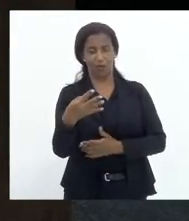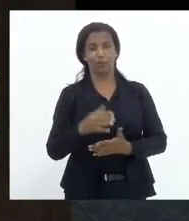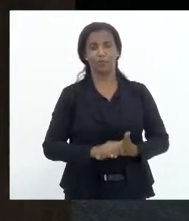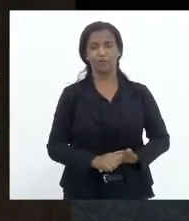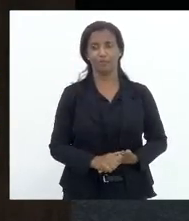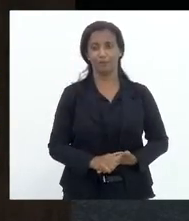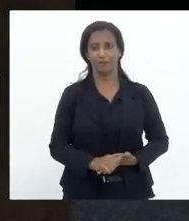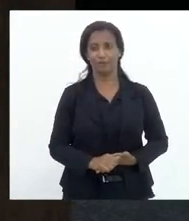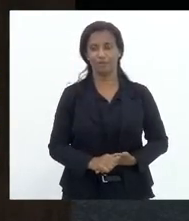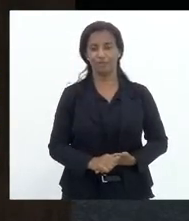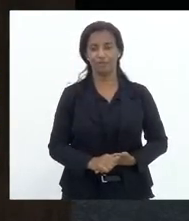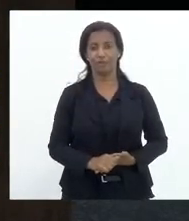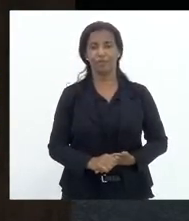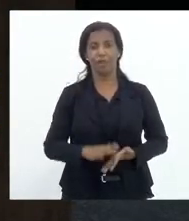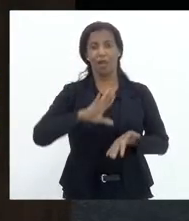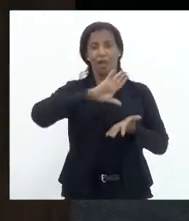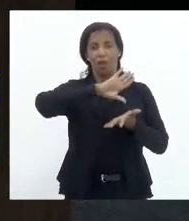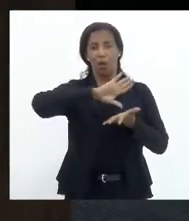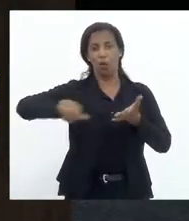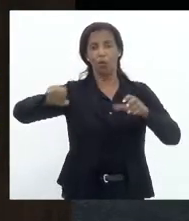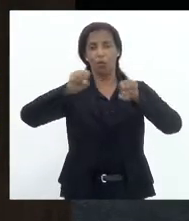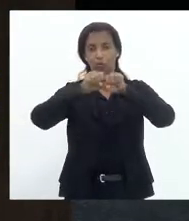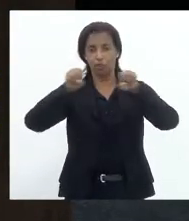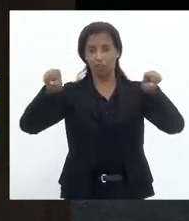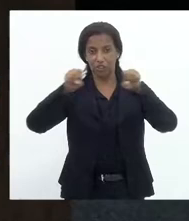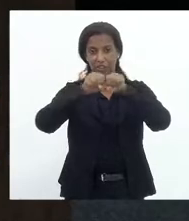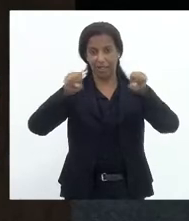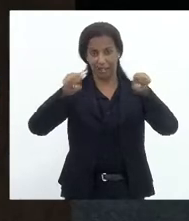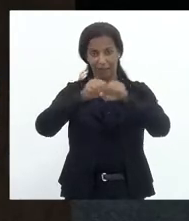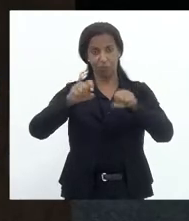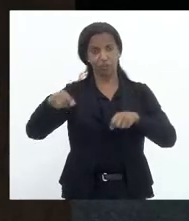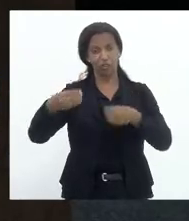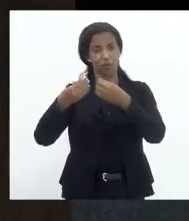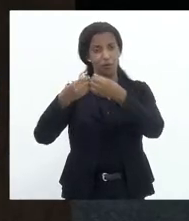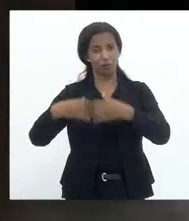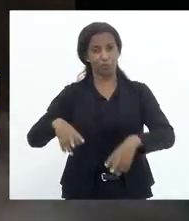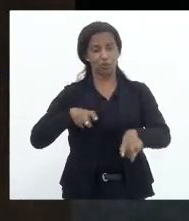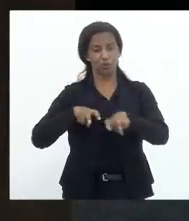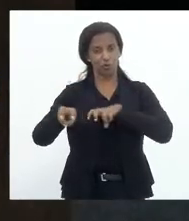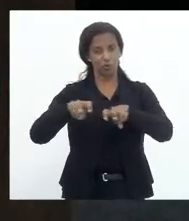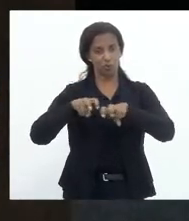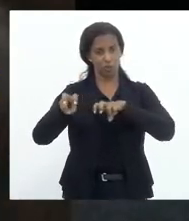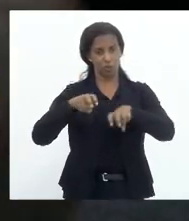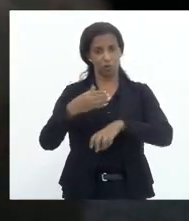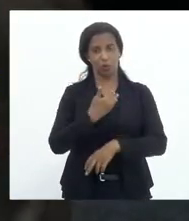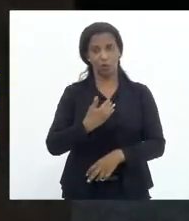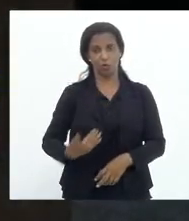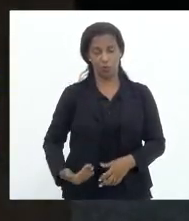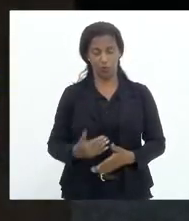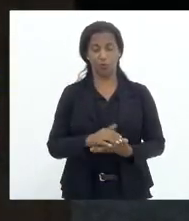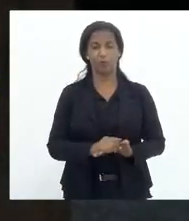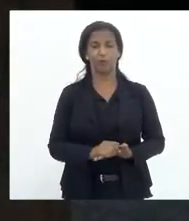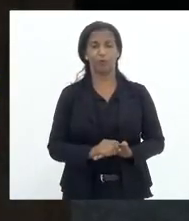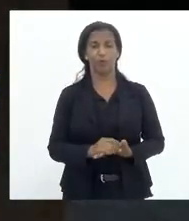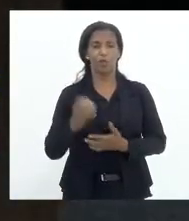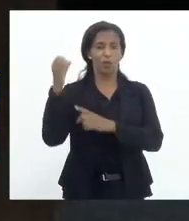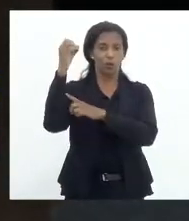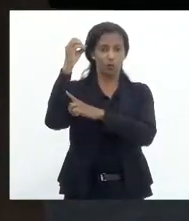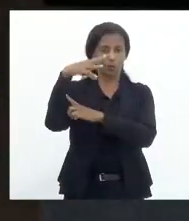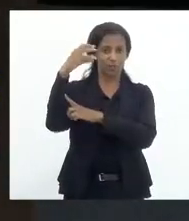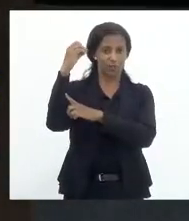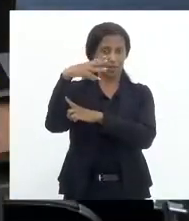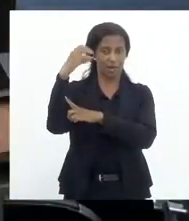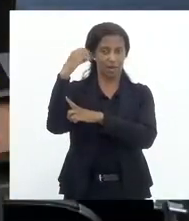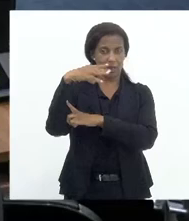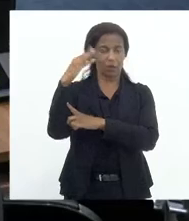furto de cabo toda vez que é o furto do cabo isso prejudica o transporte público na SuperVia o sinal